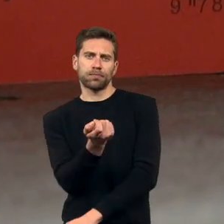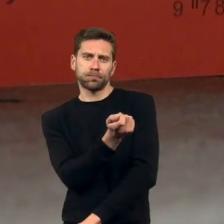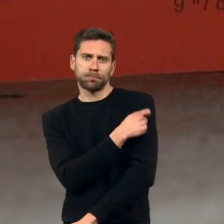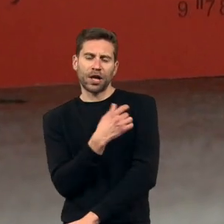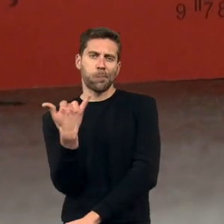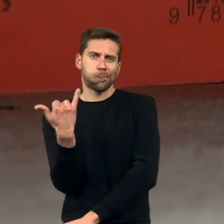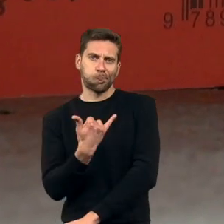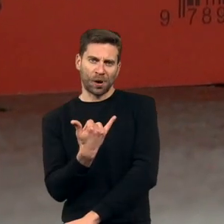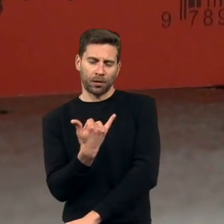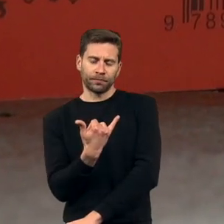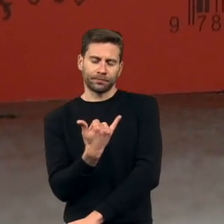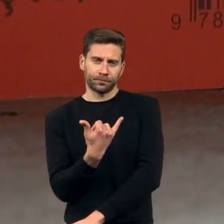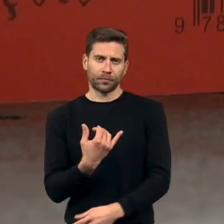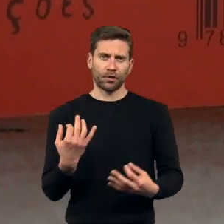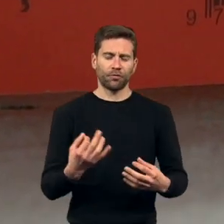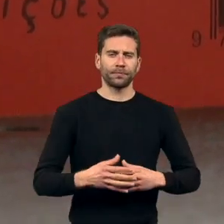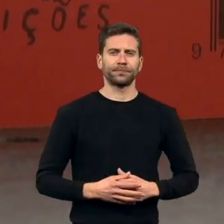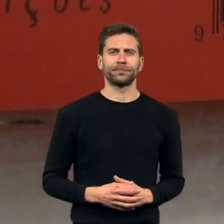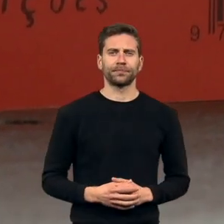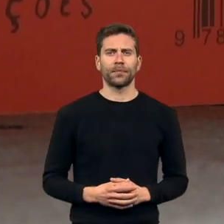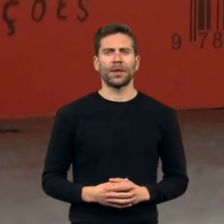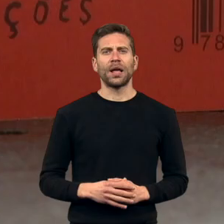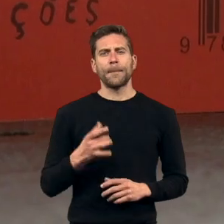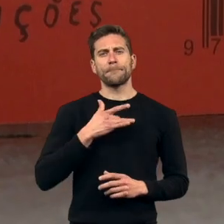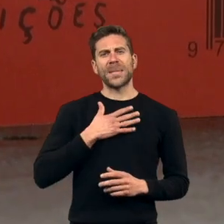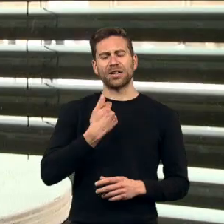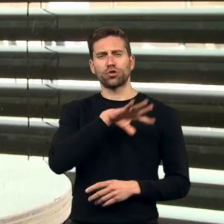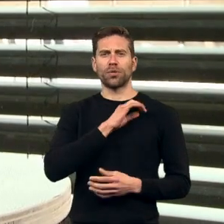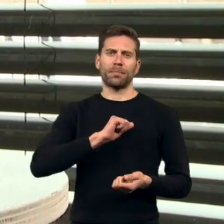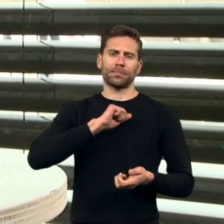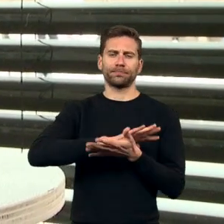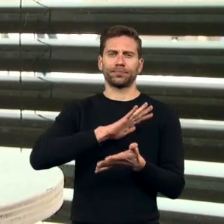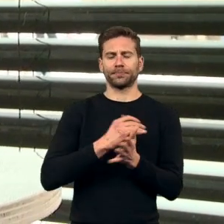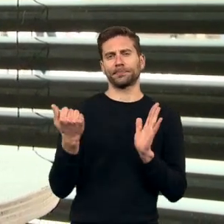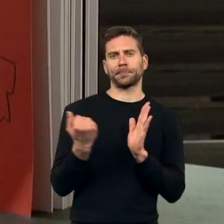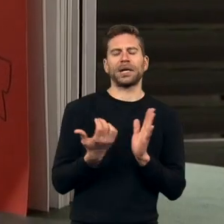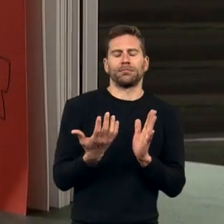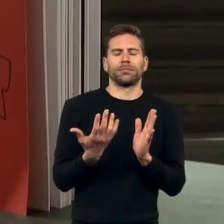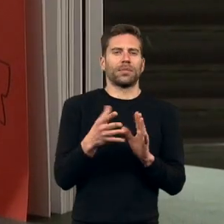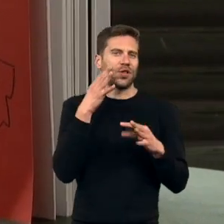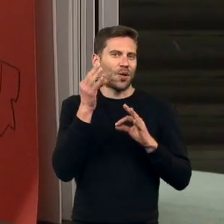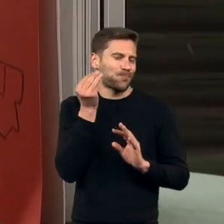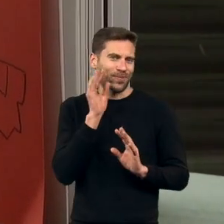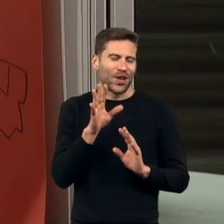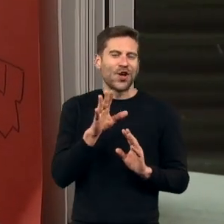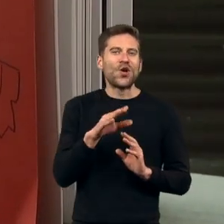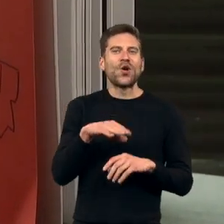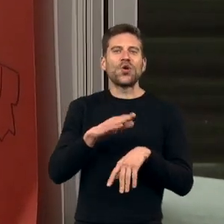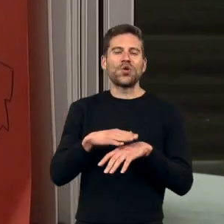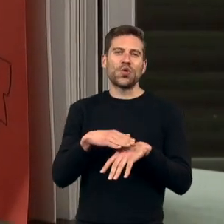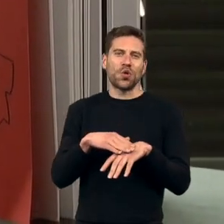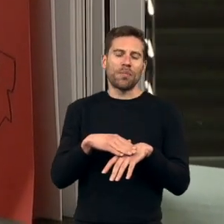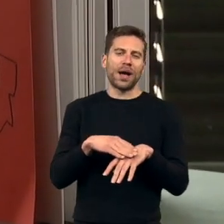que eu levei. A edição pela Xerefé era natural que acontecesse, porque a Ana Biscaia, da